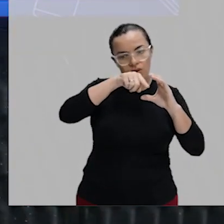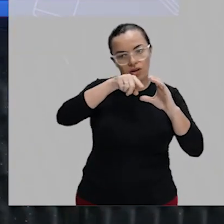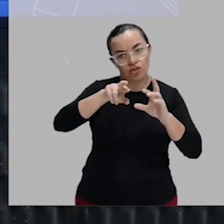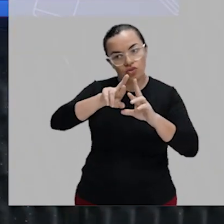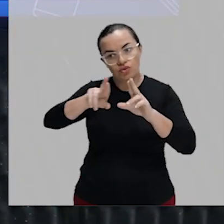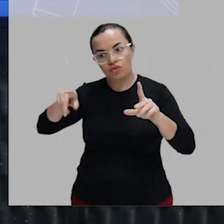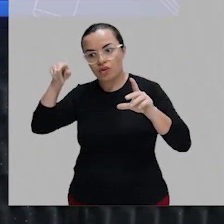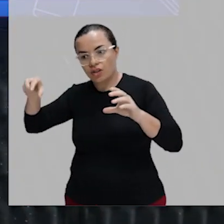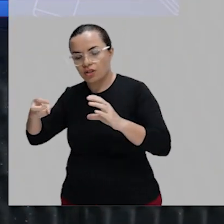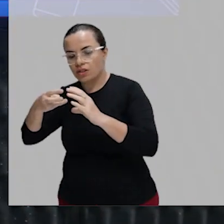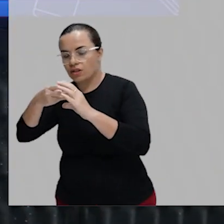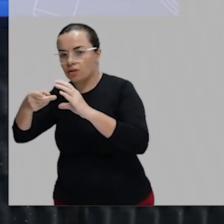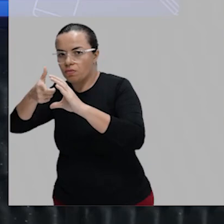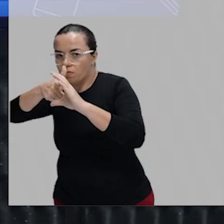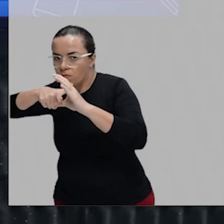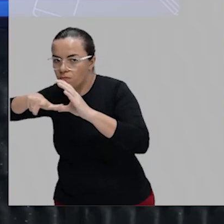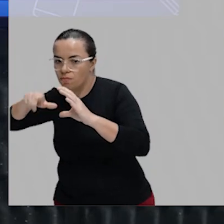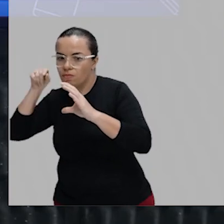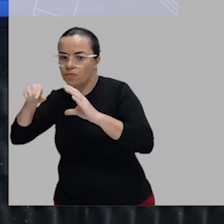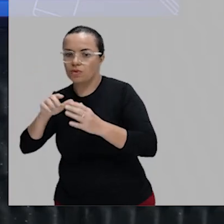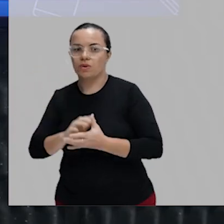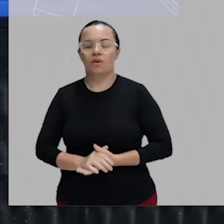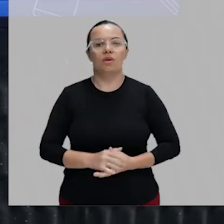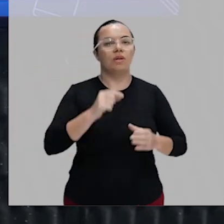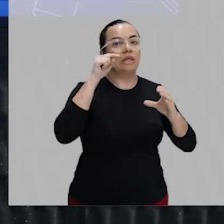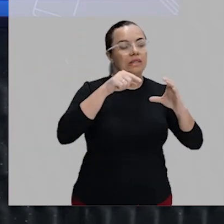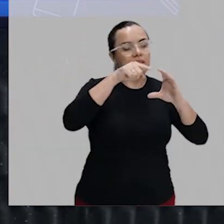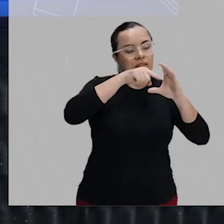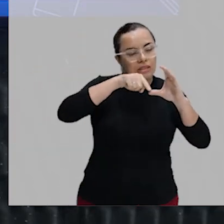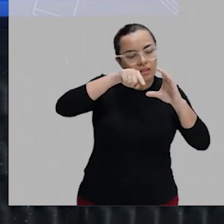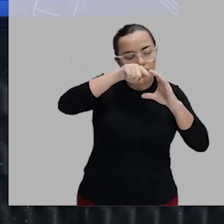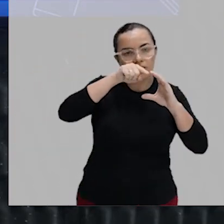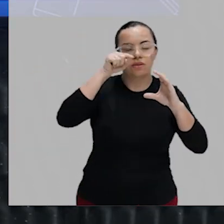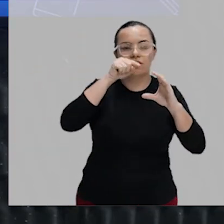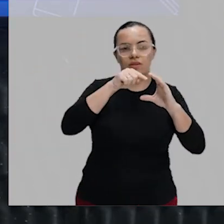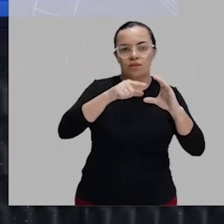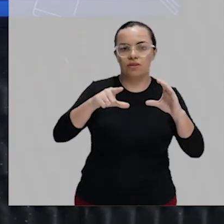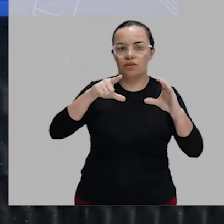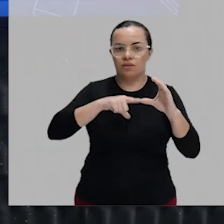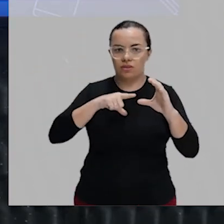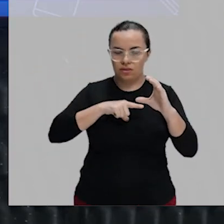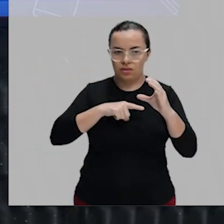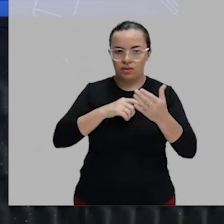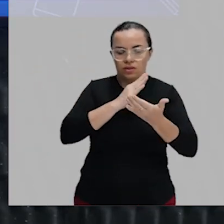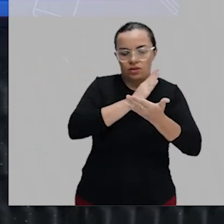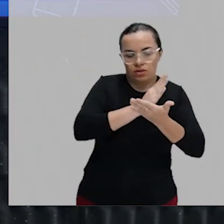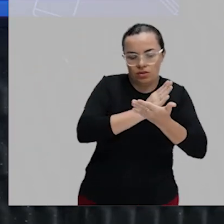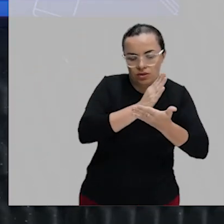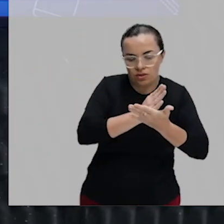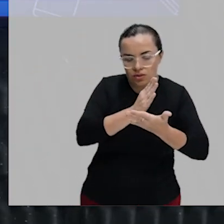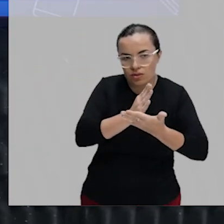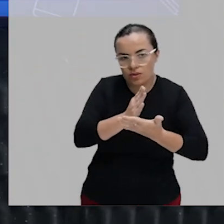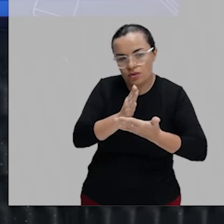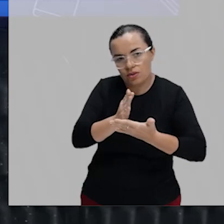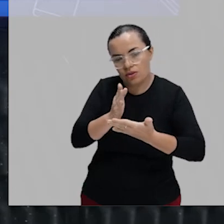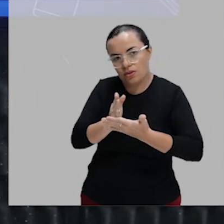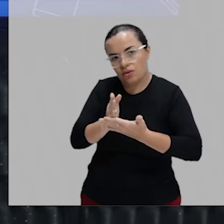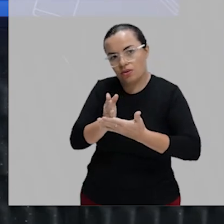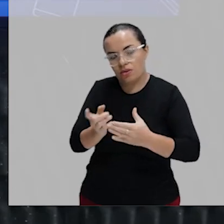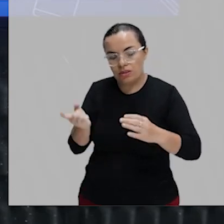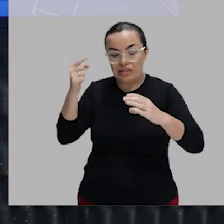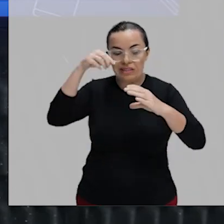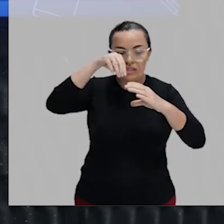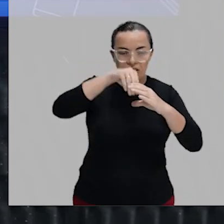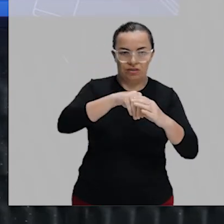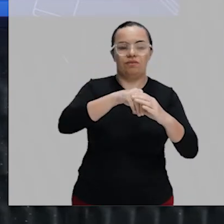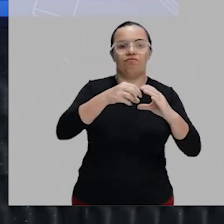E nós vimos que na célula eucariótica existe ali uma subdivisão de compartimentos no interior da